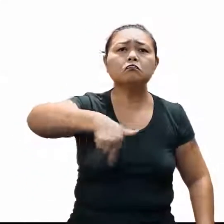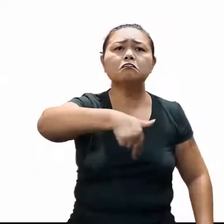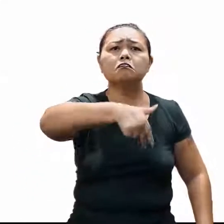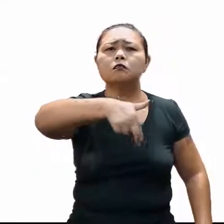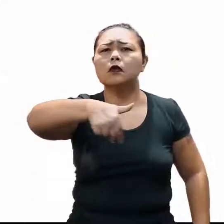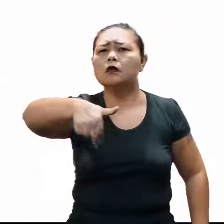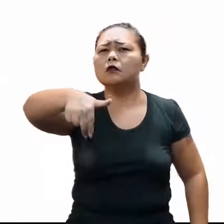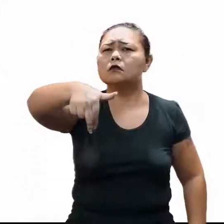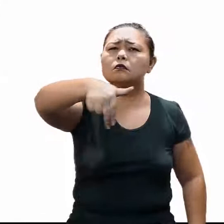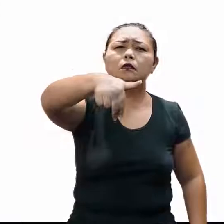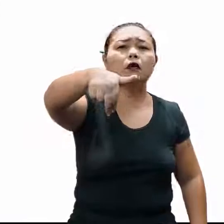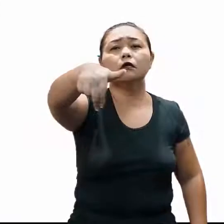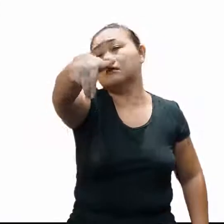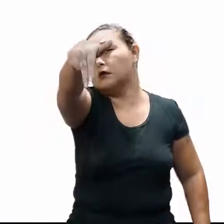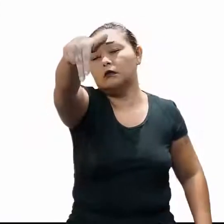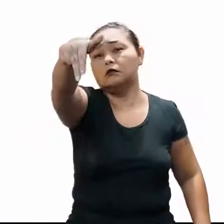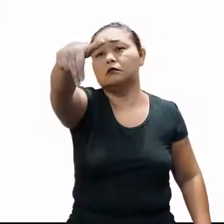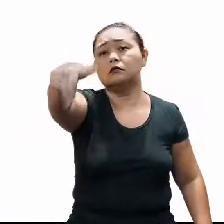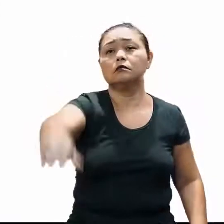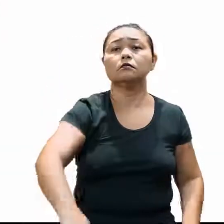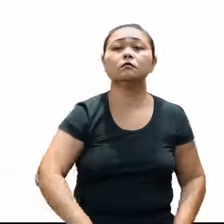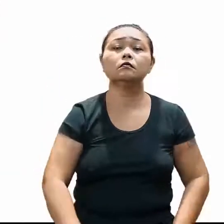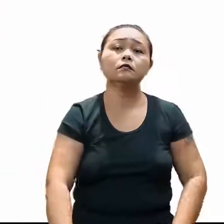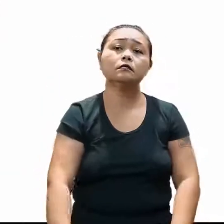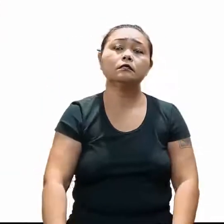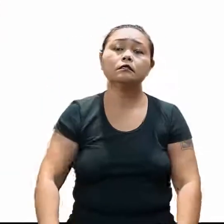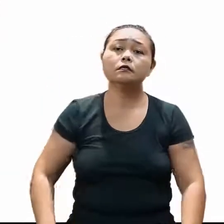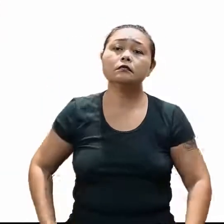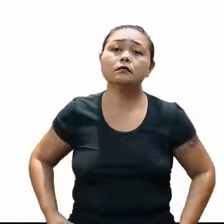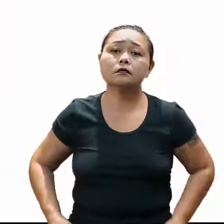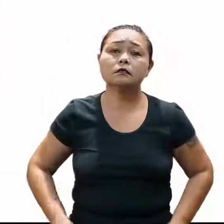seriam a partir de então.